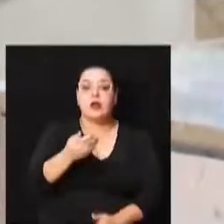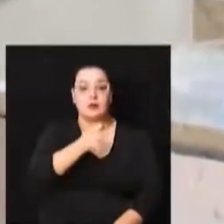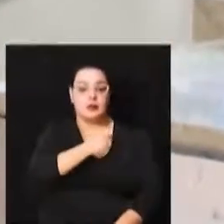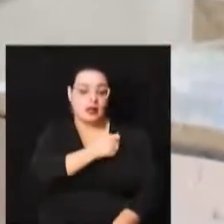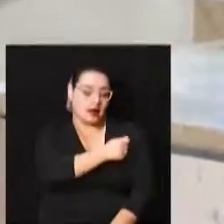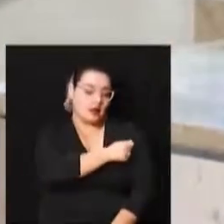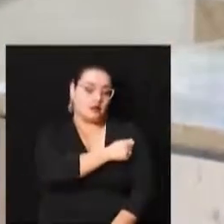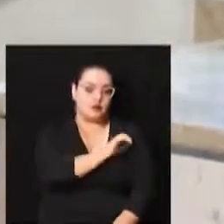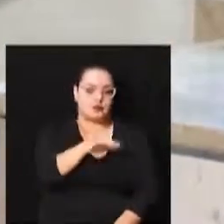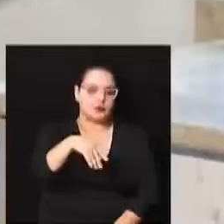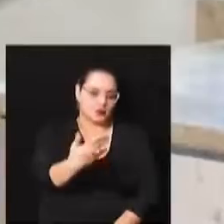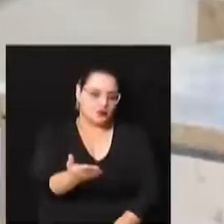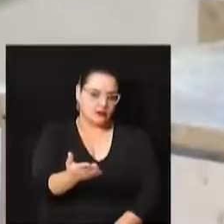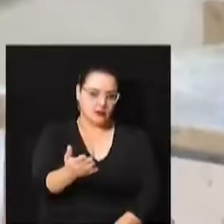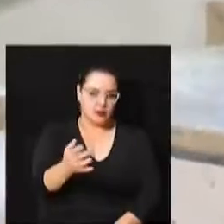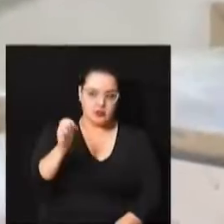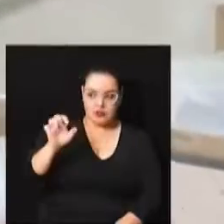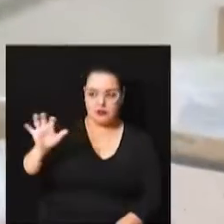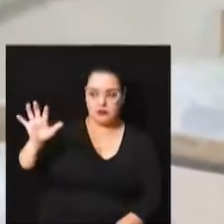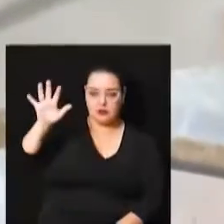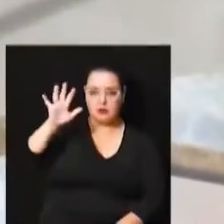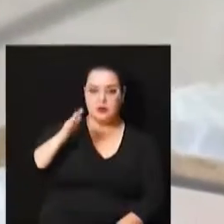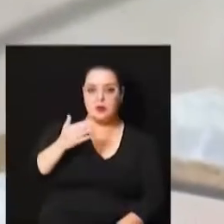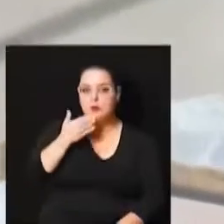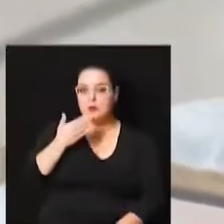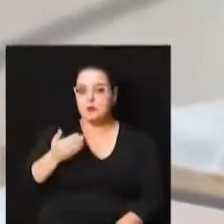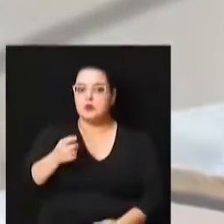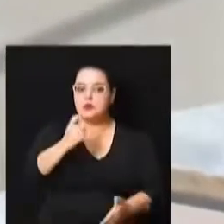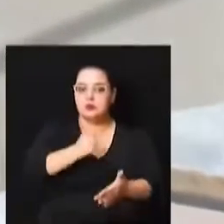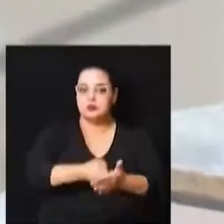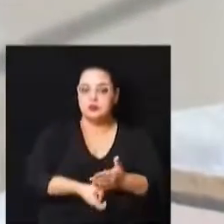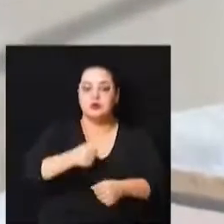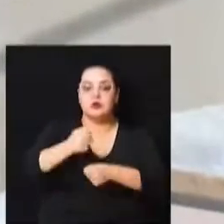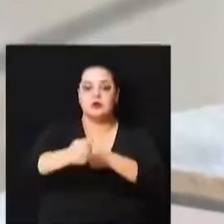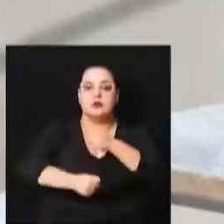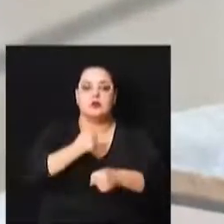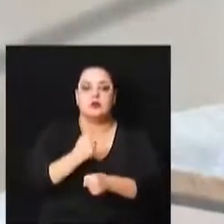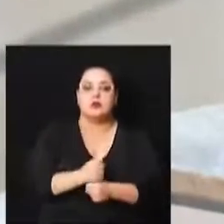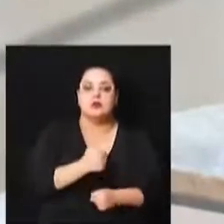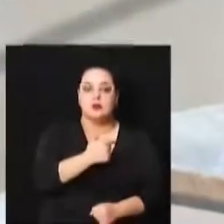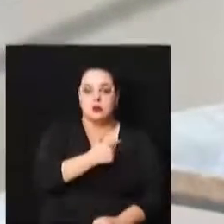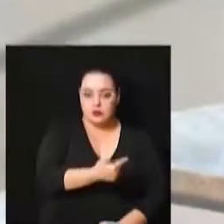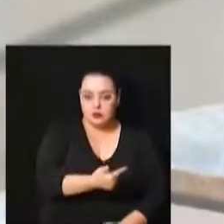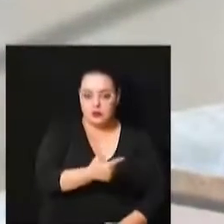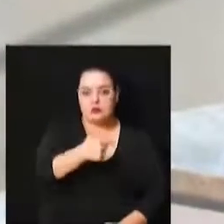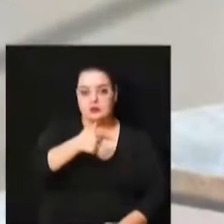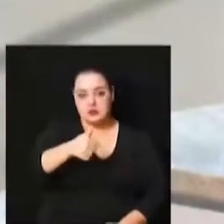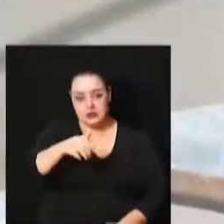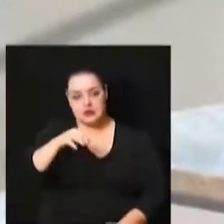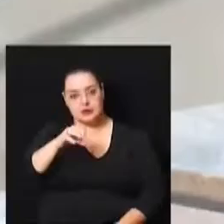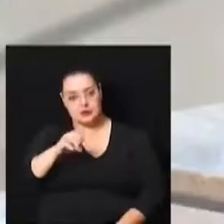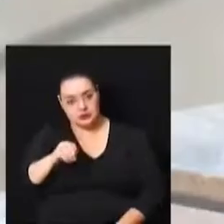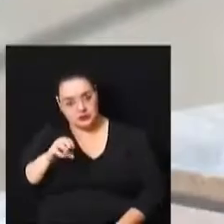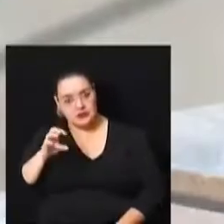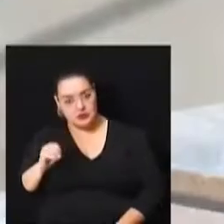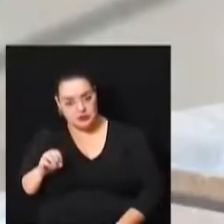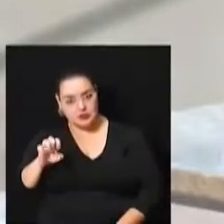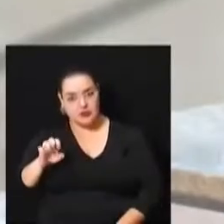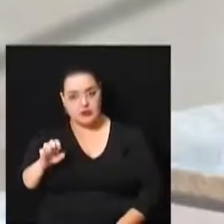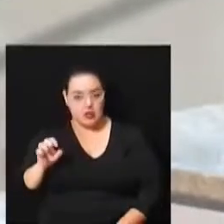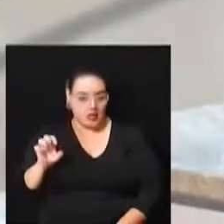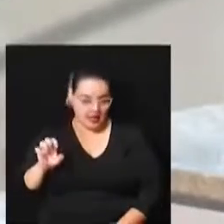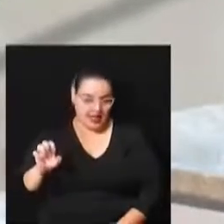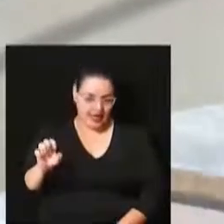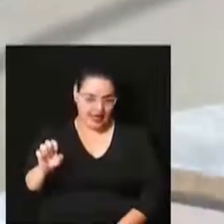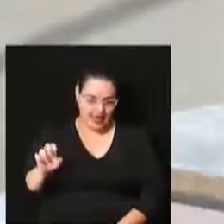da União Europeia, como nós brasileiros, eles estão cobrando uma taxa anual de 2.770 euros. Convertendo no